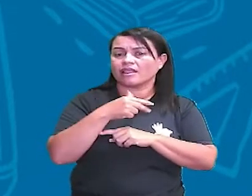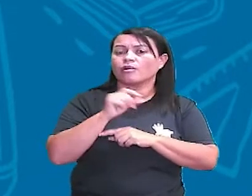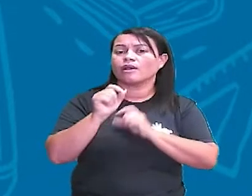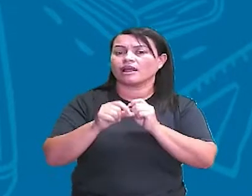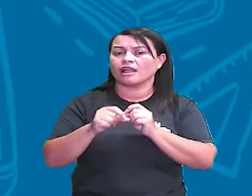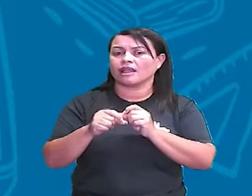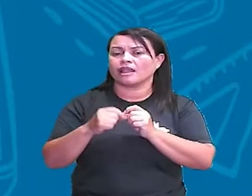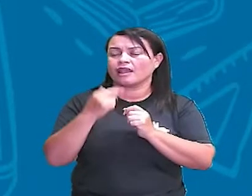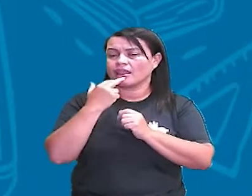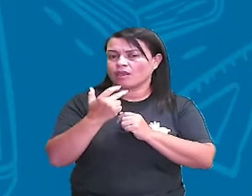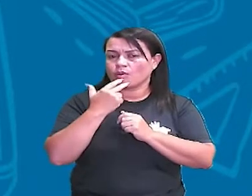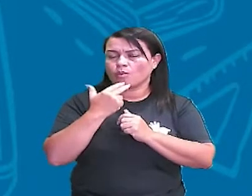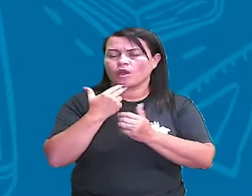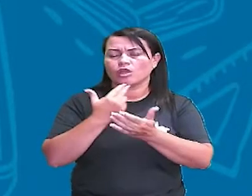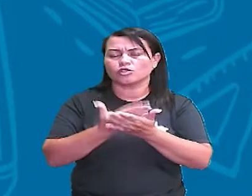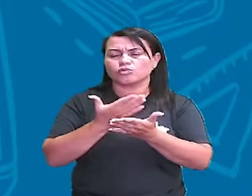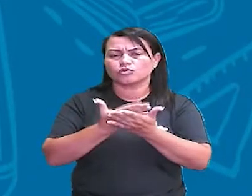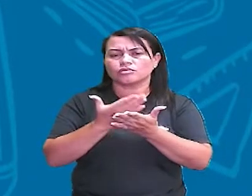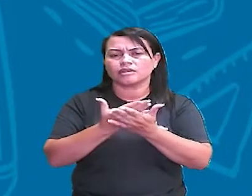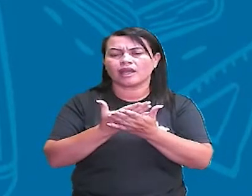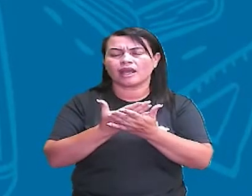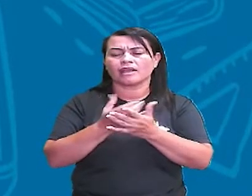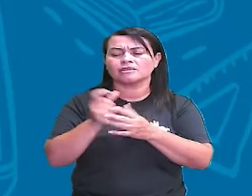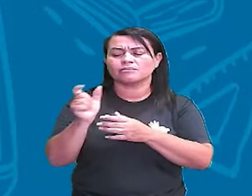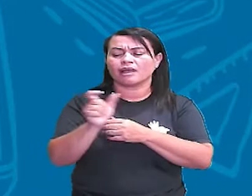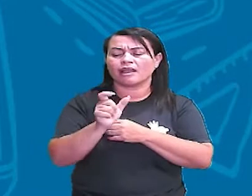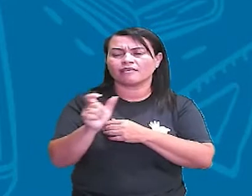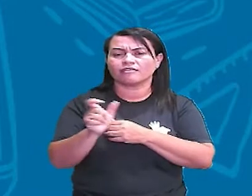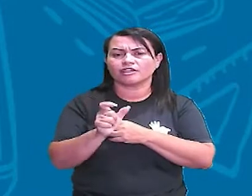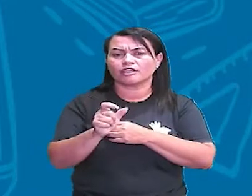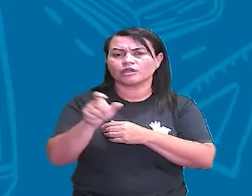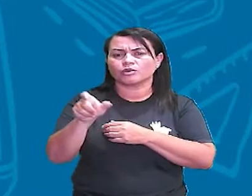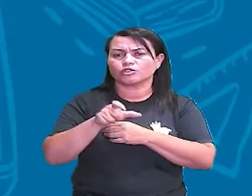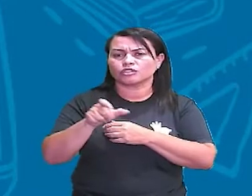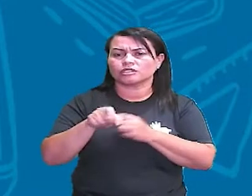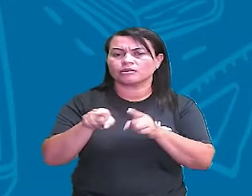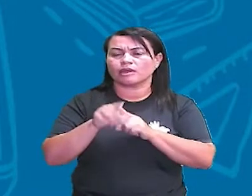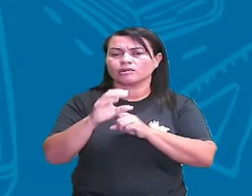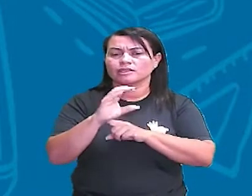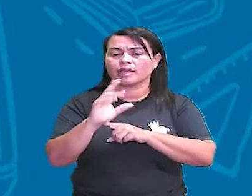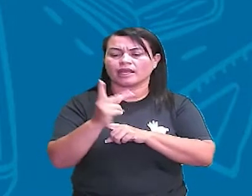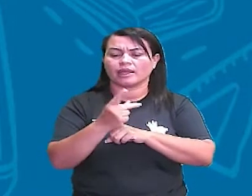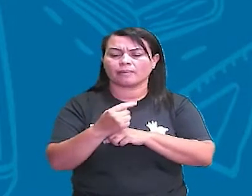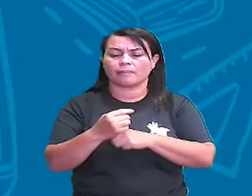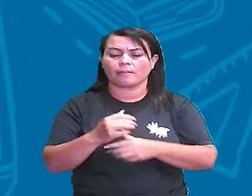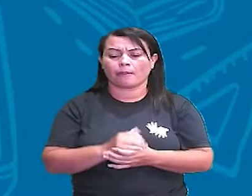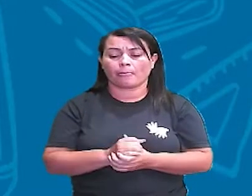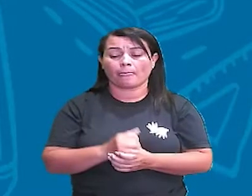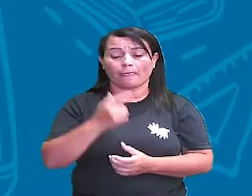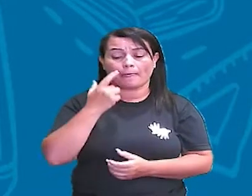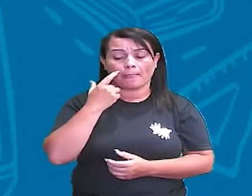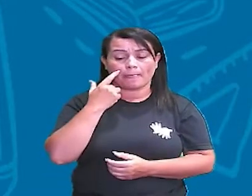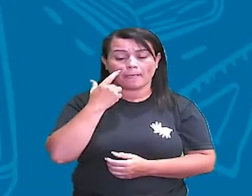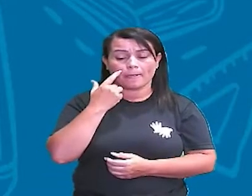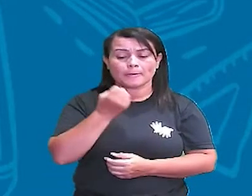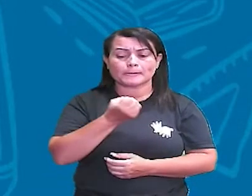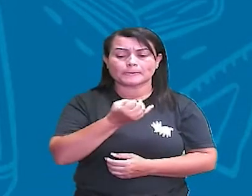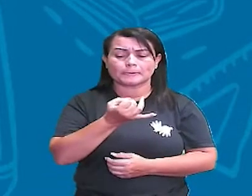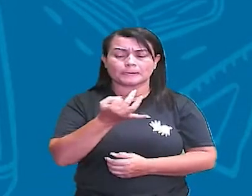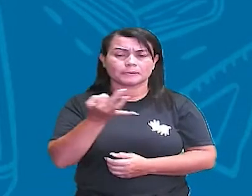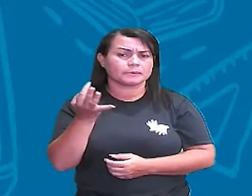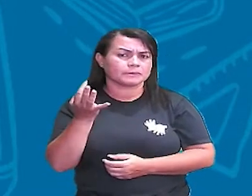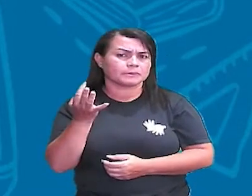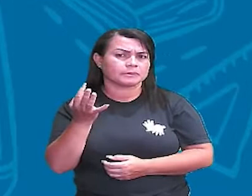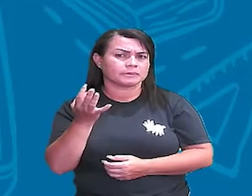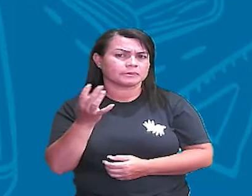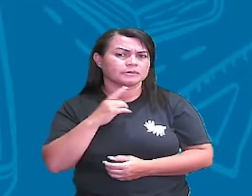a estudar as palavrinhas com X e com CH, tá certo? Agora, preste atenção. Quantas vezes